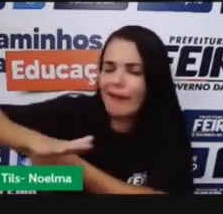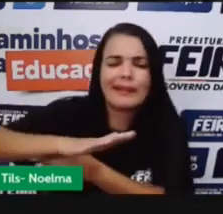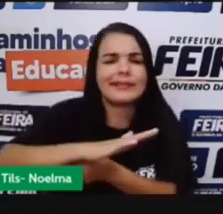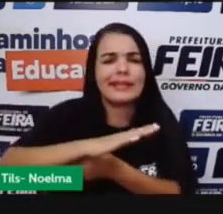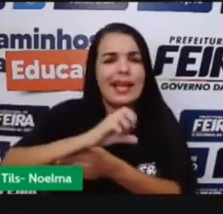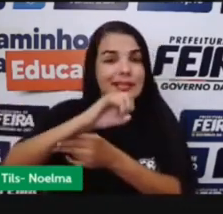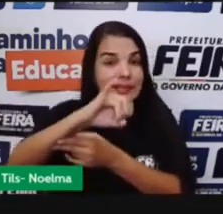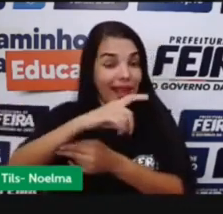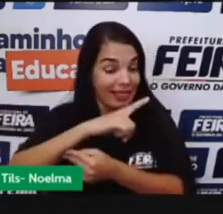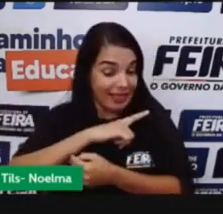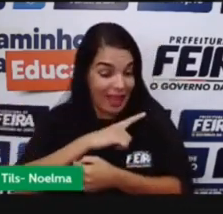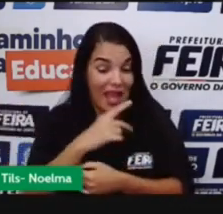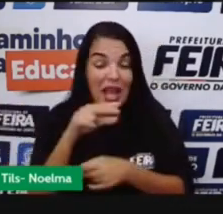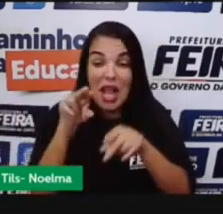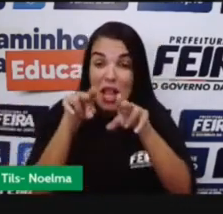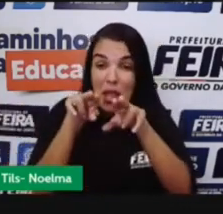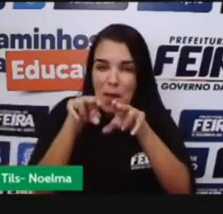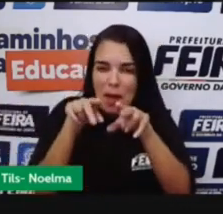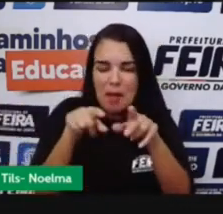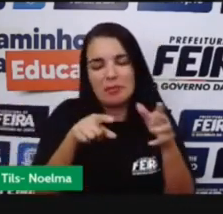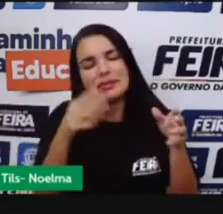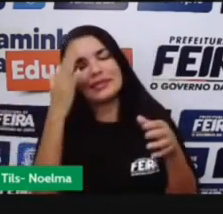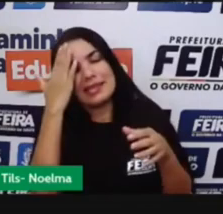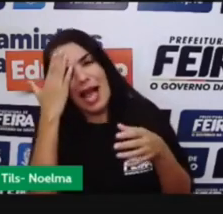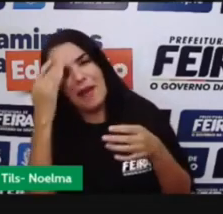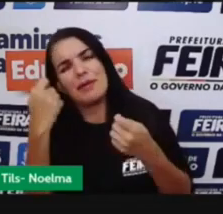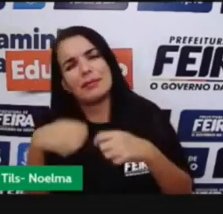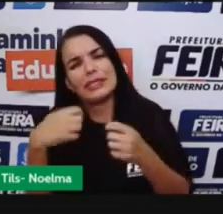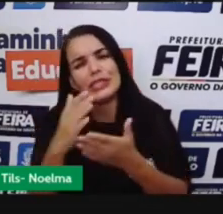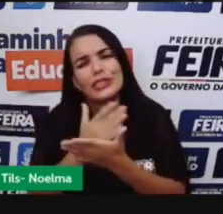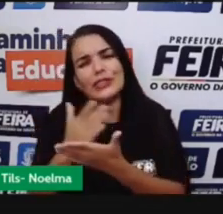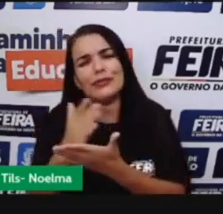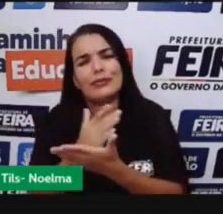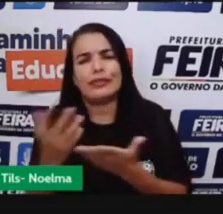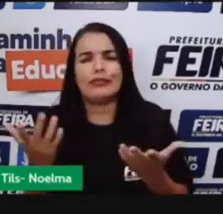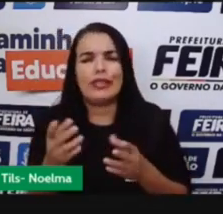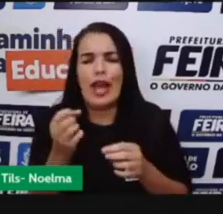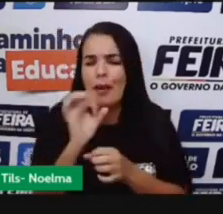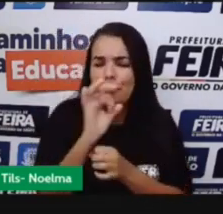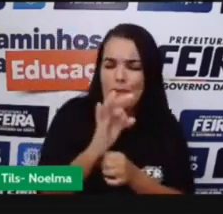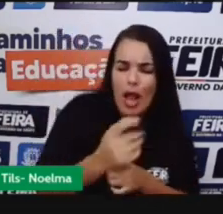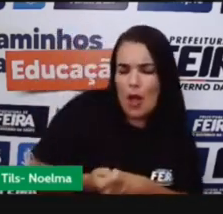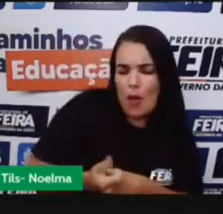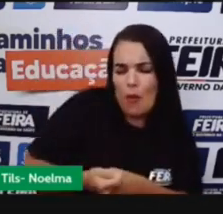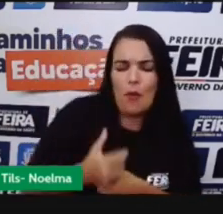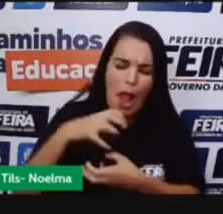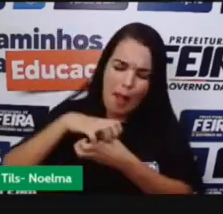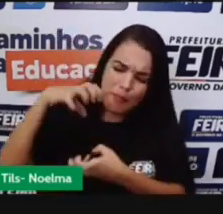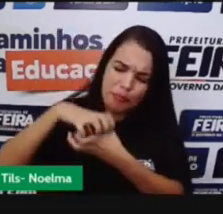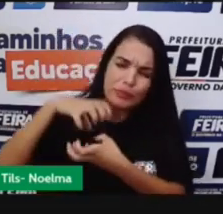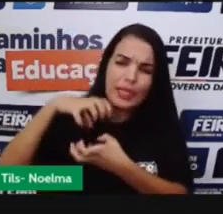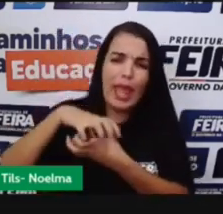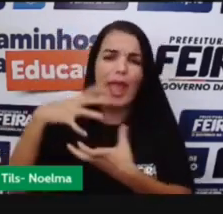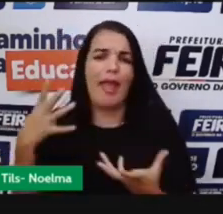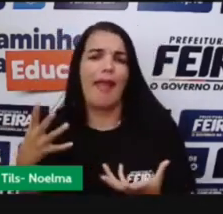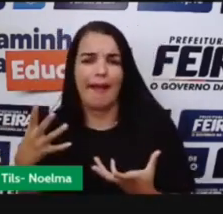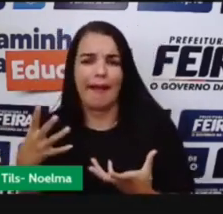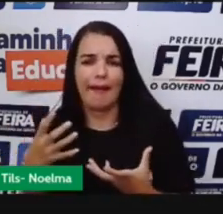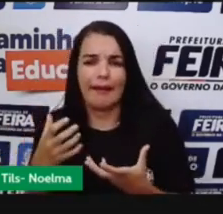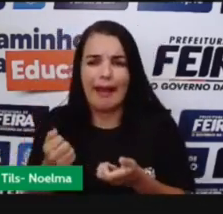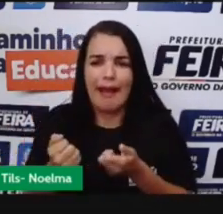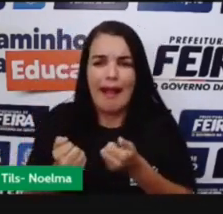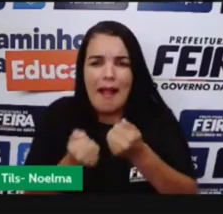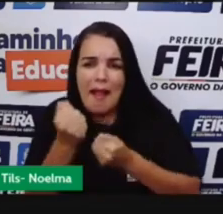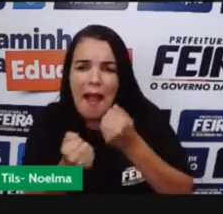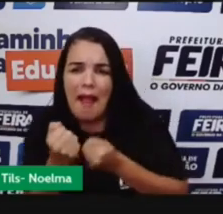bem disso, né? Quando tinha que dividir os brinquedos, as bolinhas de gude, as bonecas, os carrinhos. Na